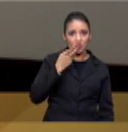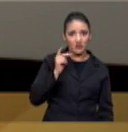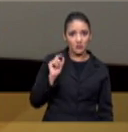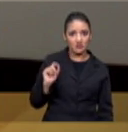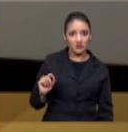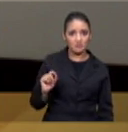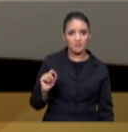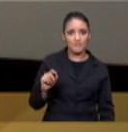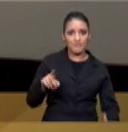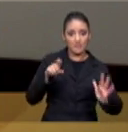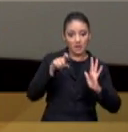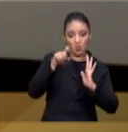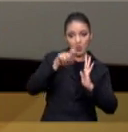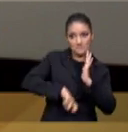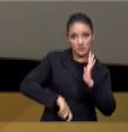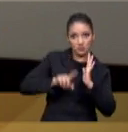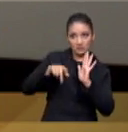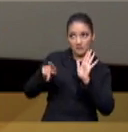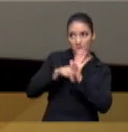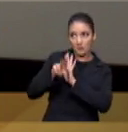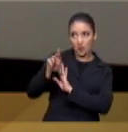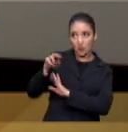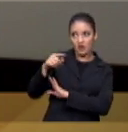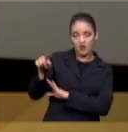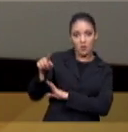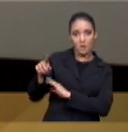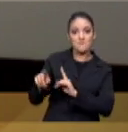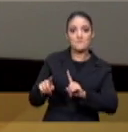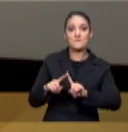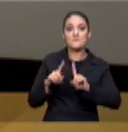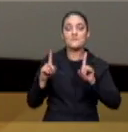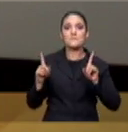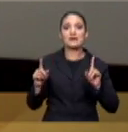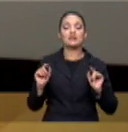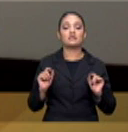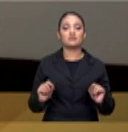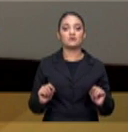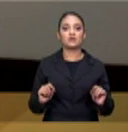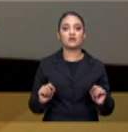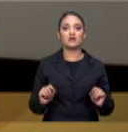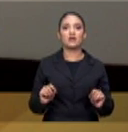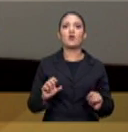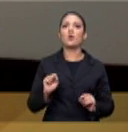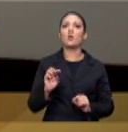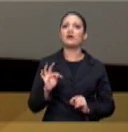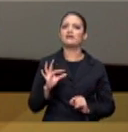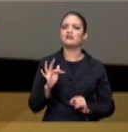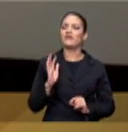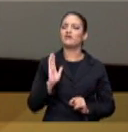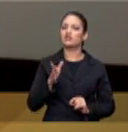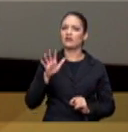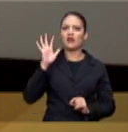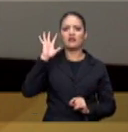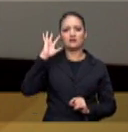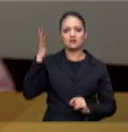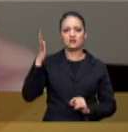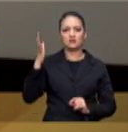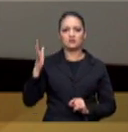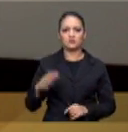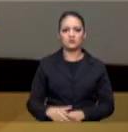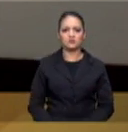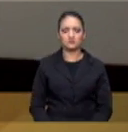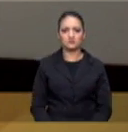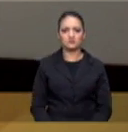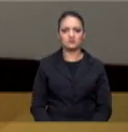o imposto é da União. E, na verdade, há muito, o Supremo Tribunal Federal decidiu que